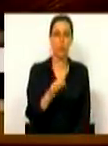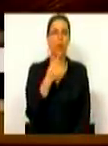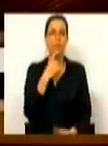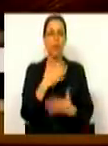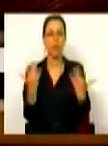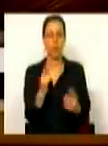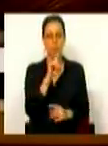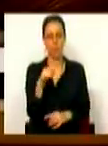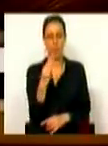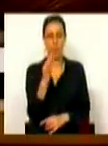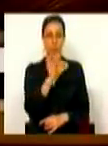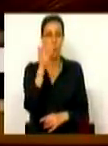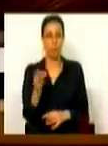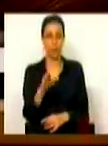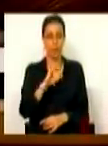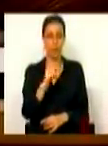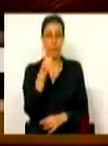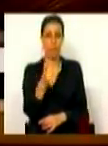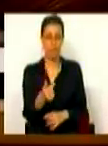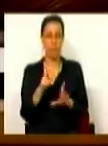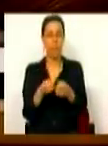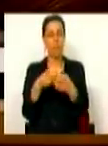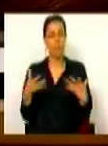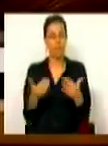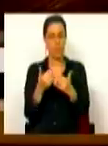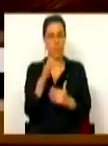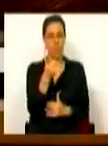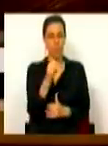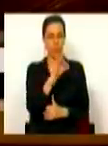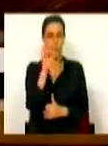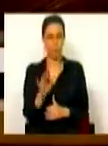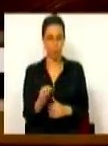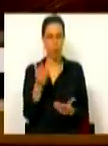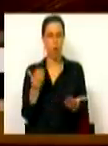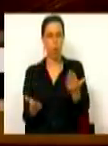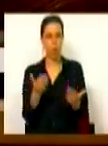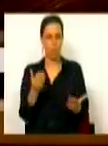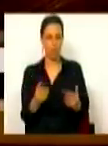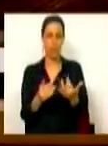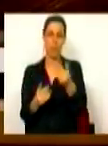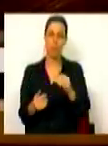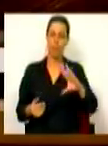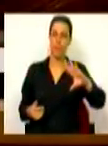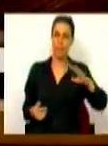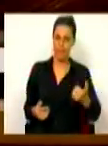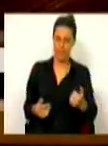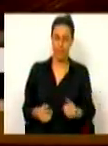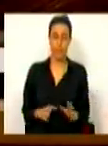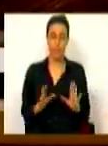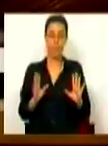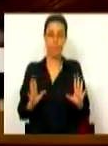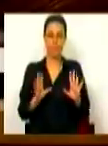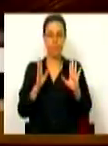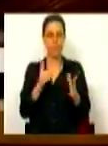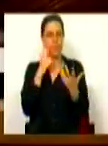seja, 1,4% do PIB, e um crescimento de mais de 20% em comparação com 2015. E merece